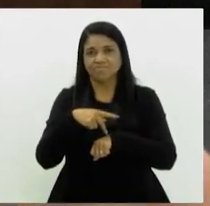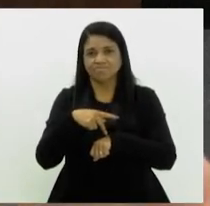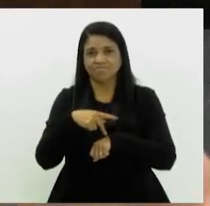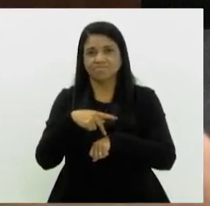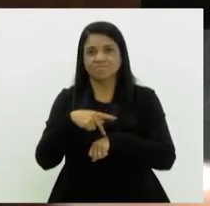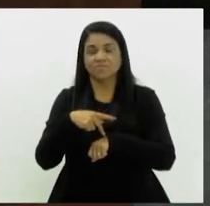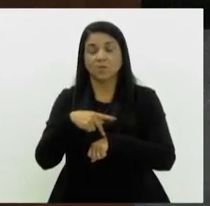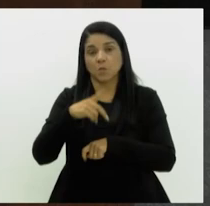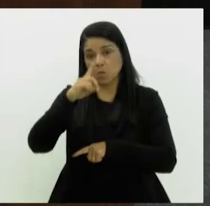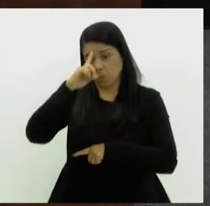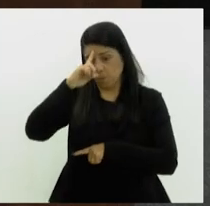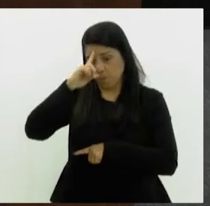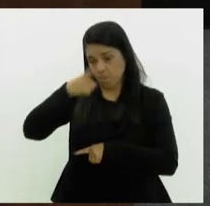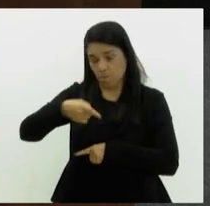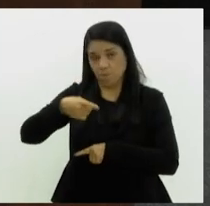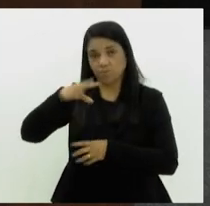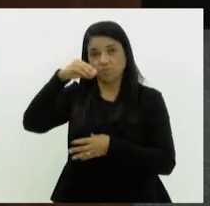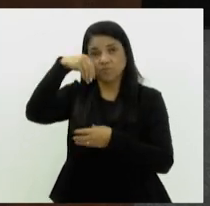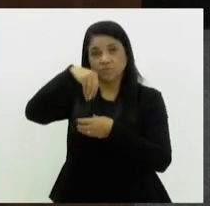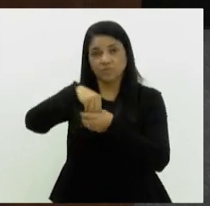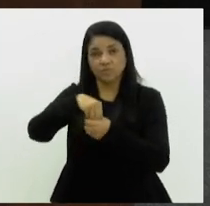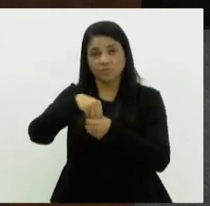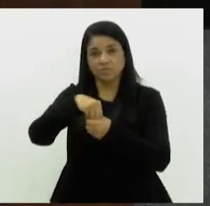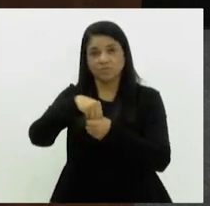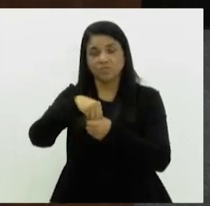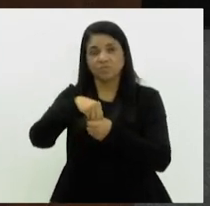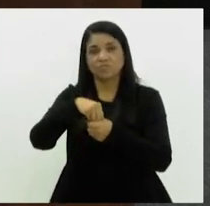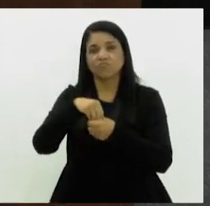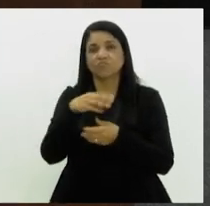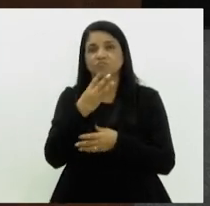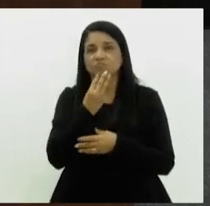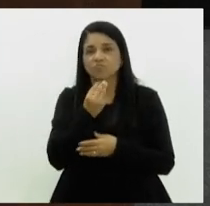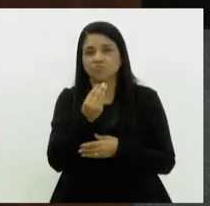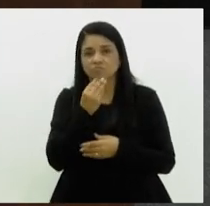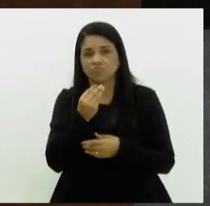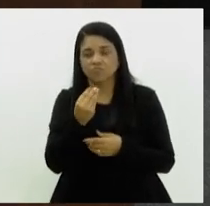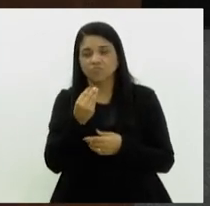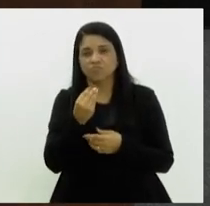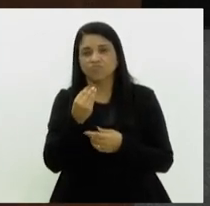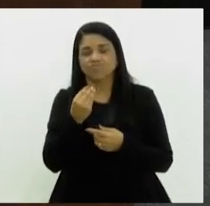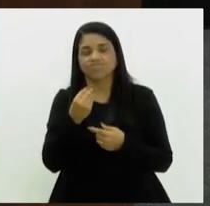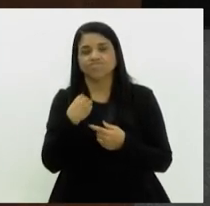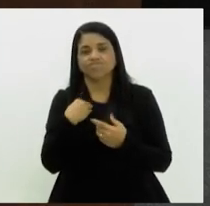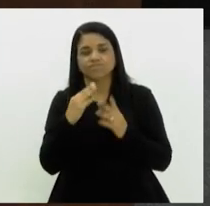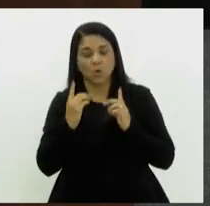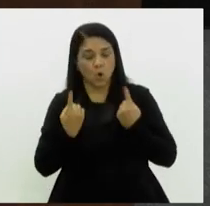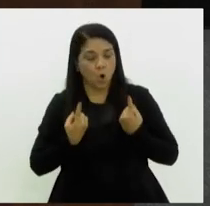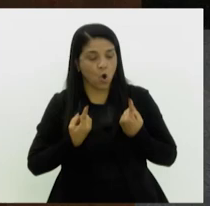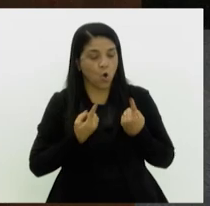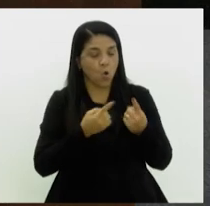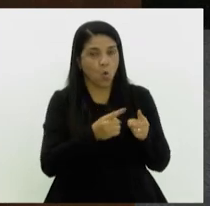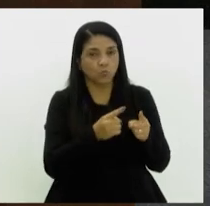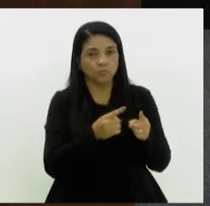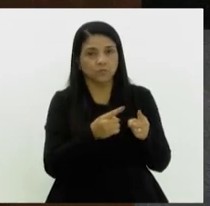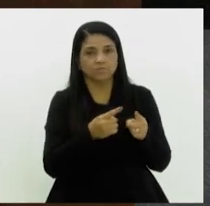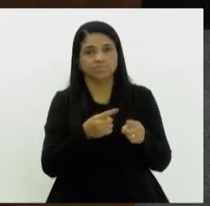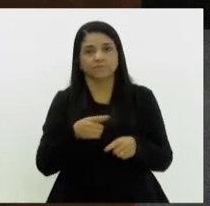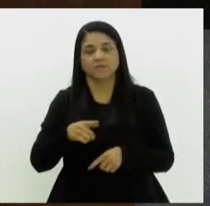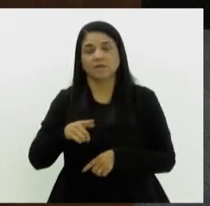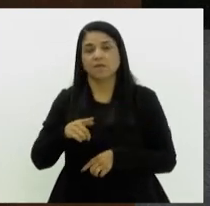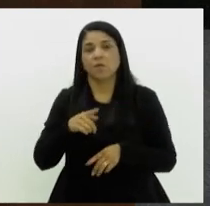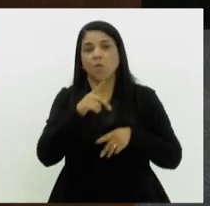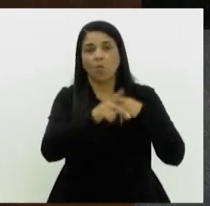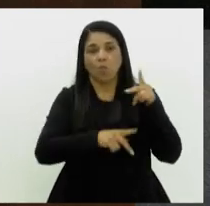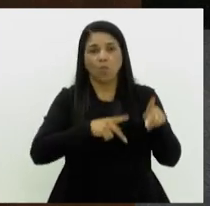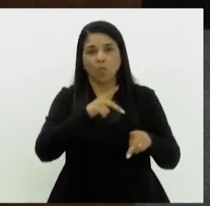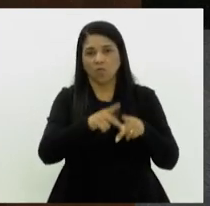tresloucado que existe em Israel em relação ao povo de Gaza. Esta guerra vil,